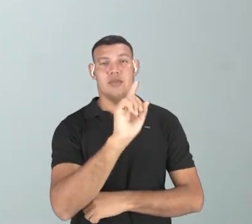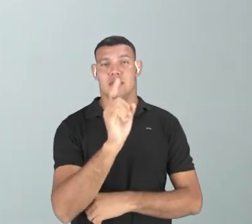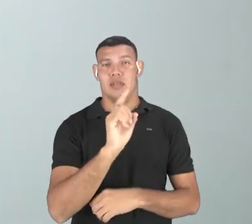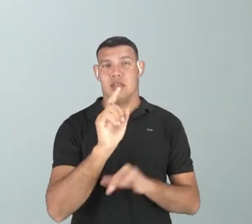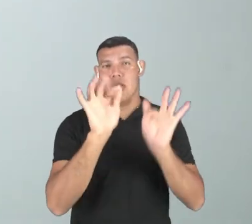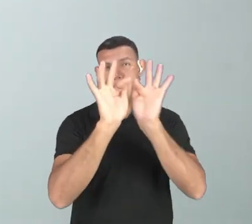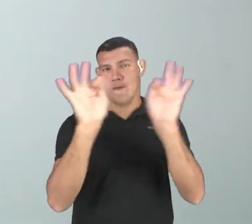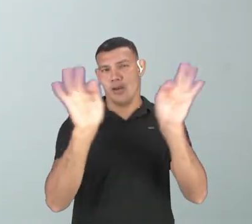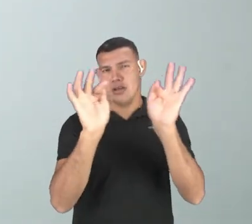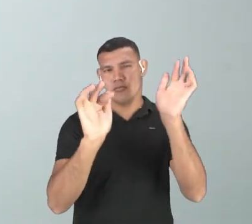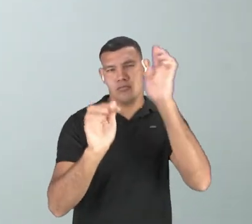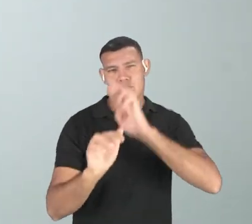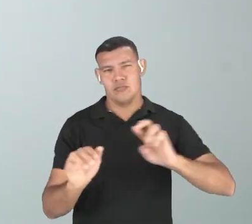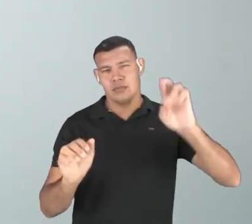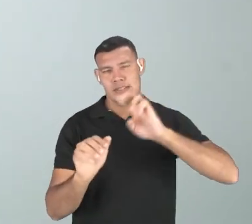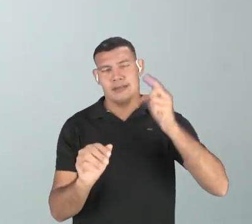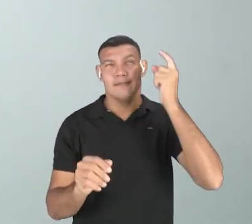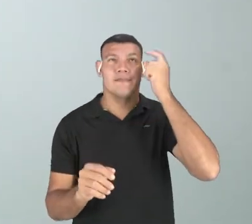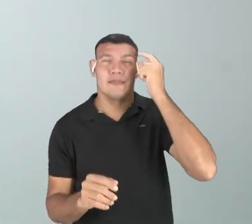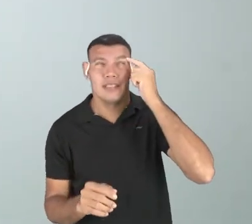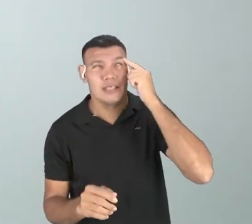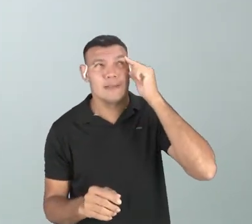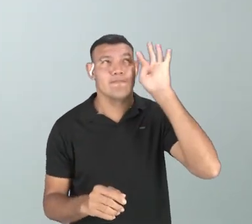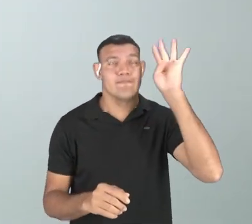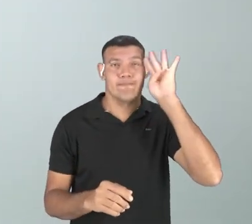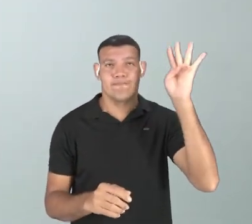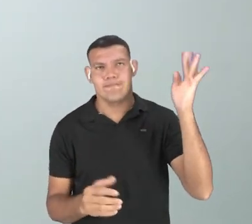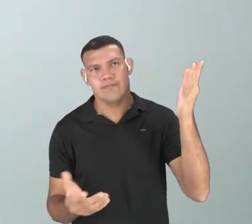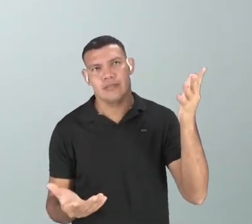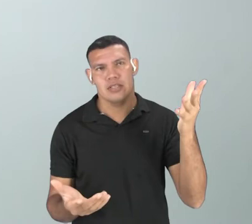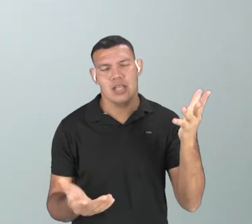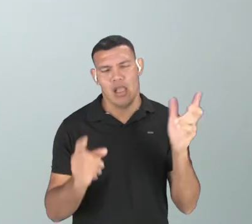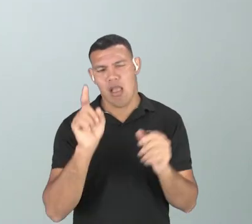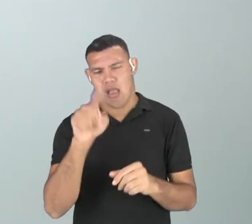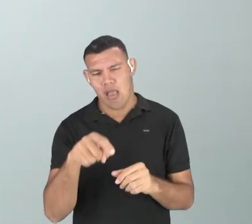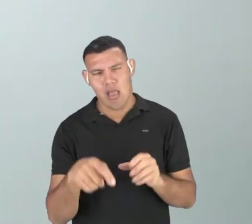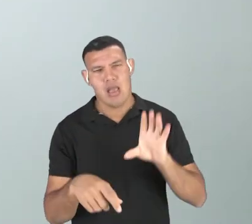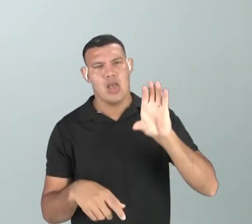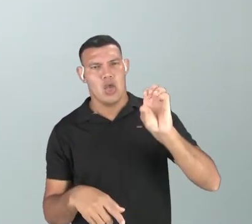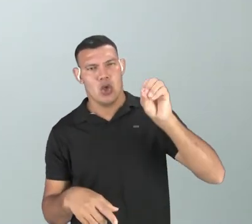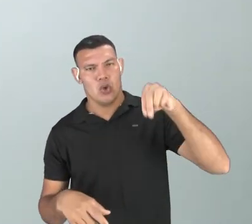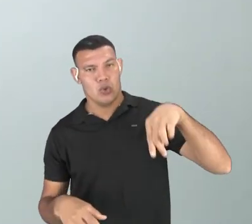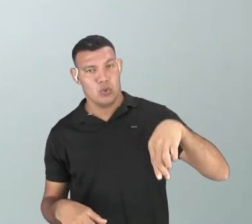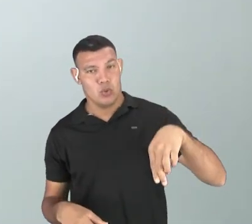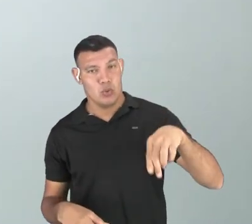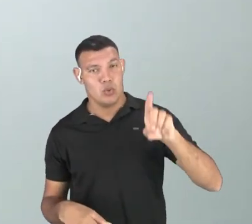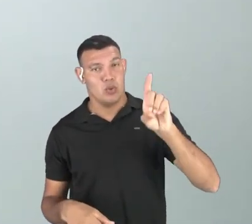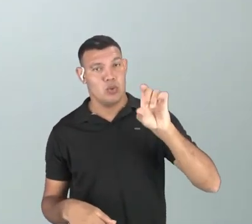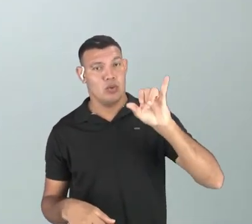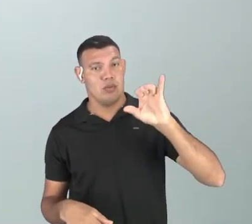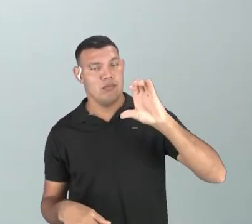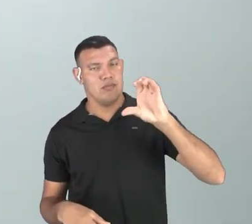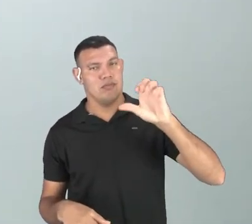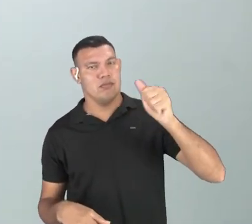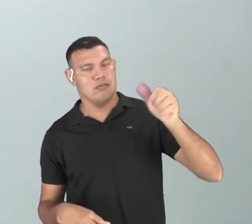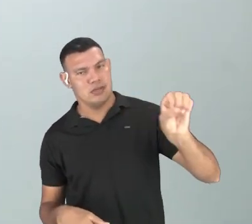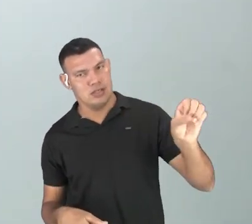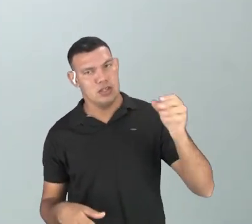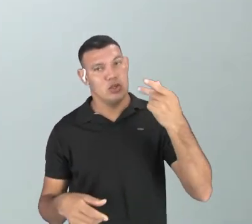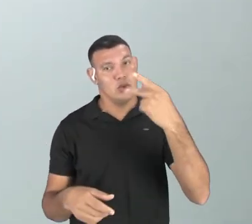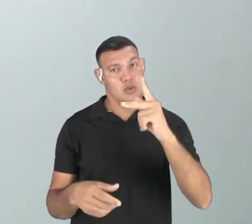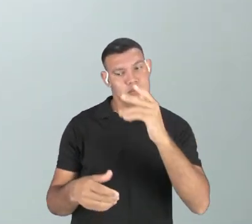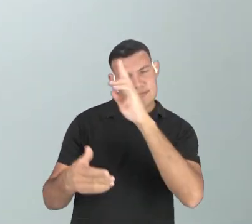e pensar. É isso ou é aquilo? É uma condição? Está expressando uma condição? E aí você vai ver que a sua leitura vai